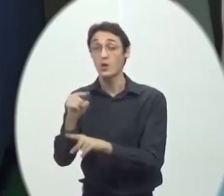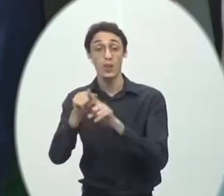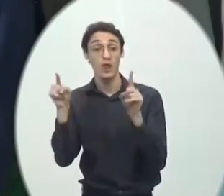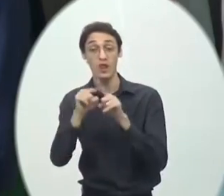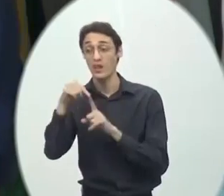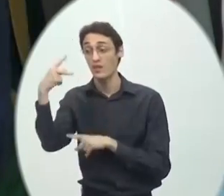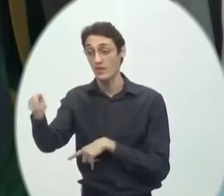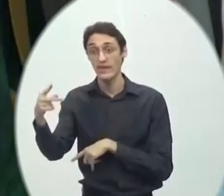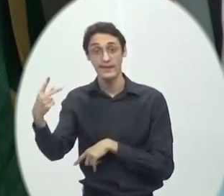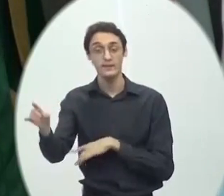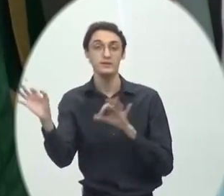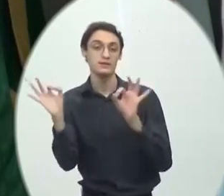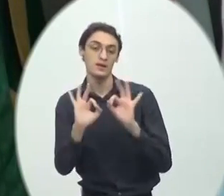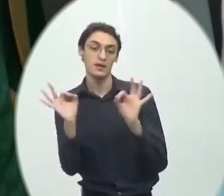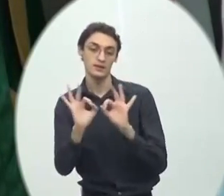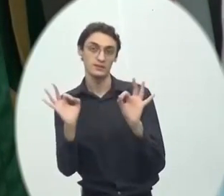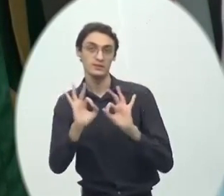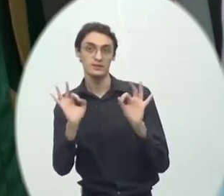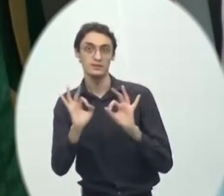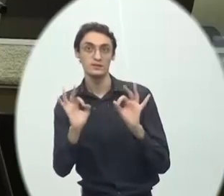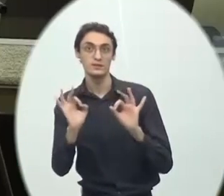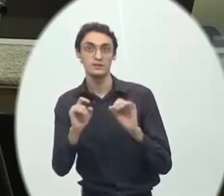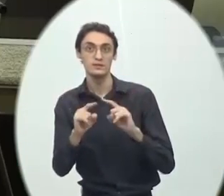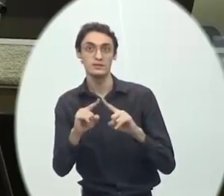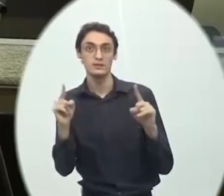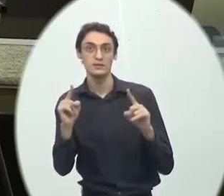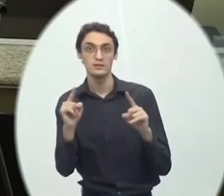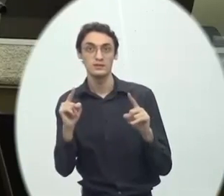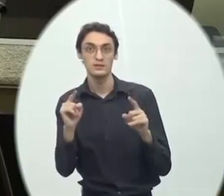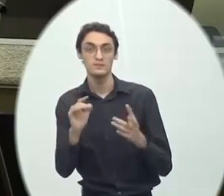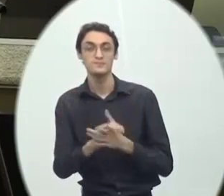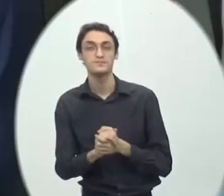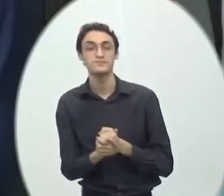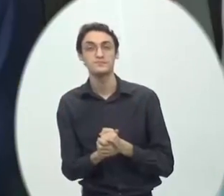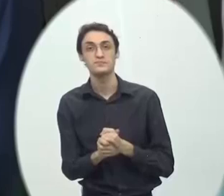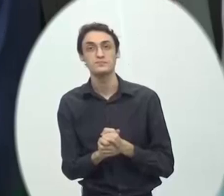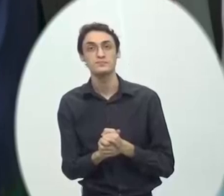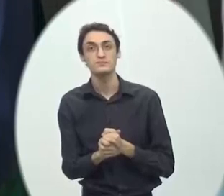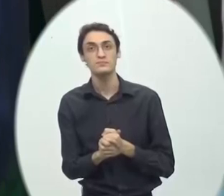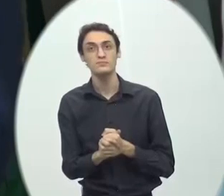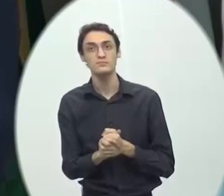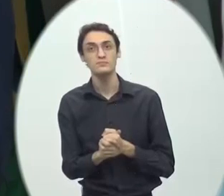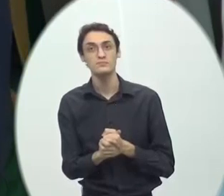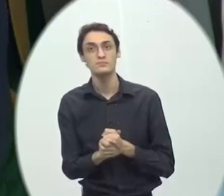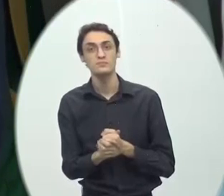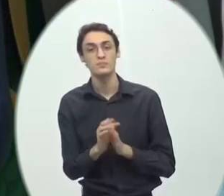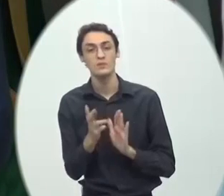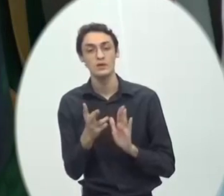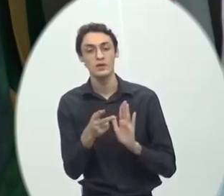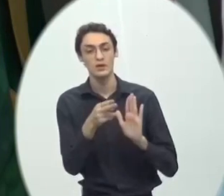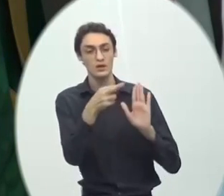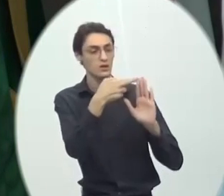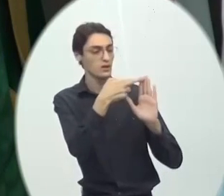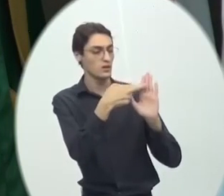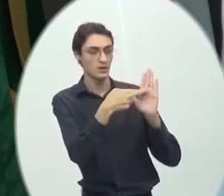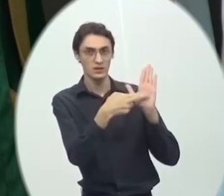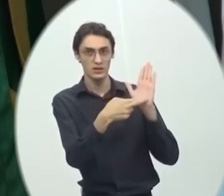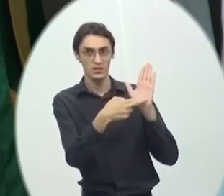ou fazer qualquer óbice, é a questão dos funcionários. Agora, o protocolo que a